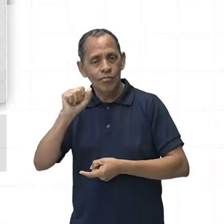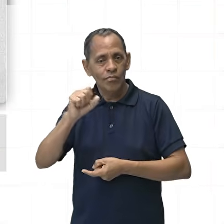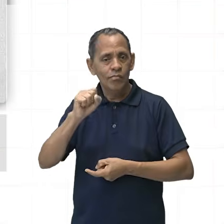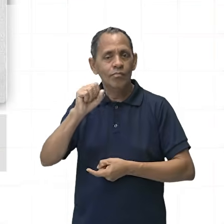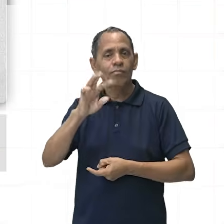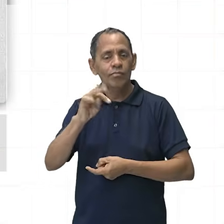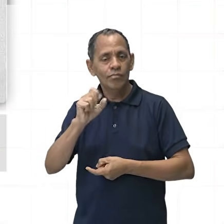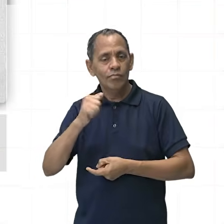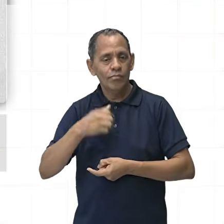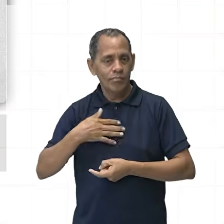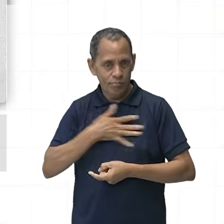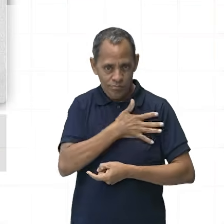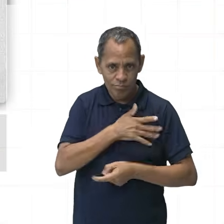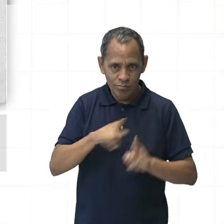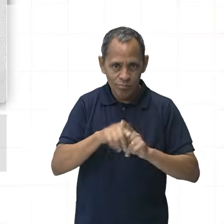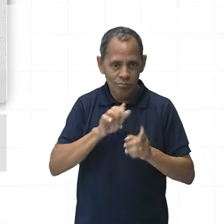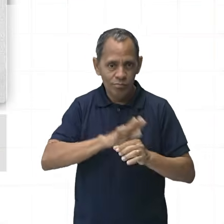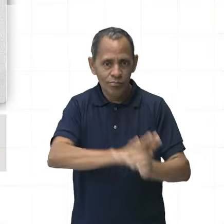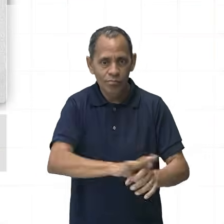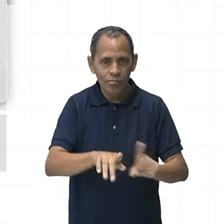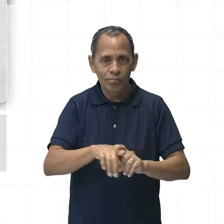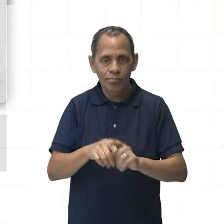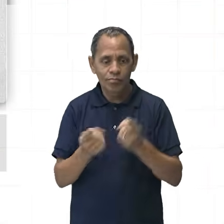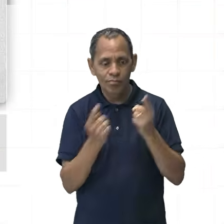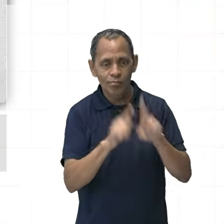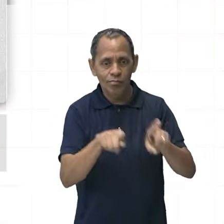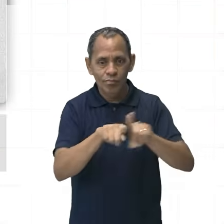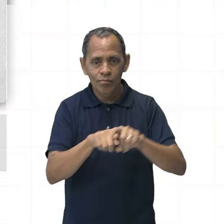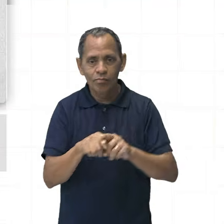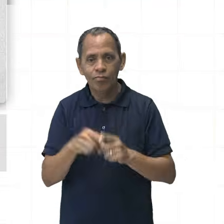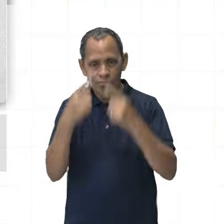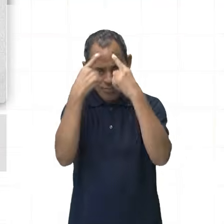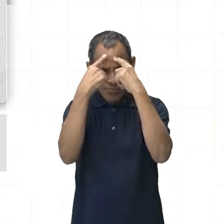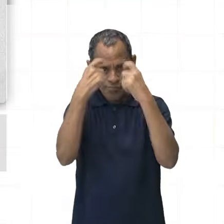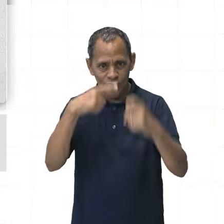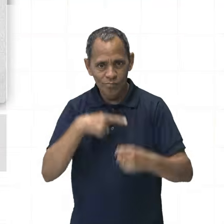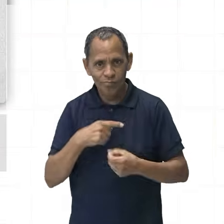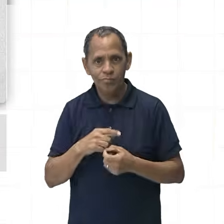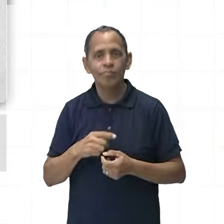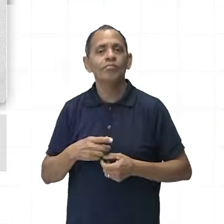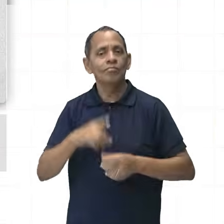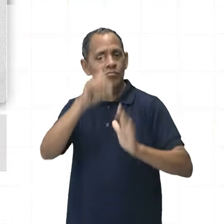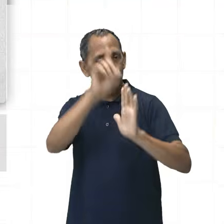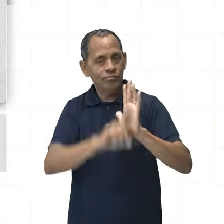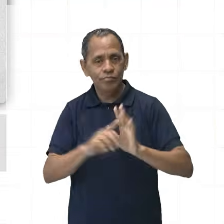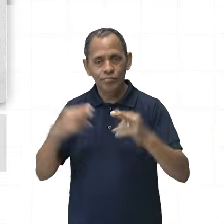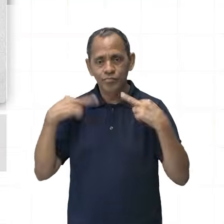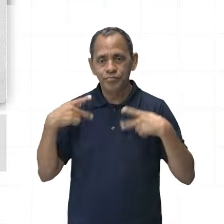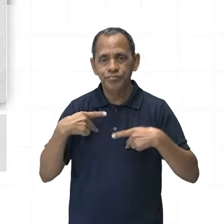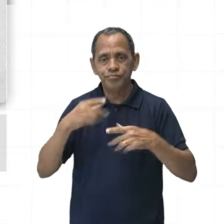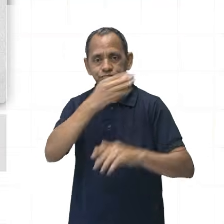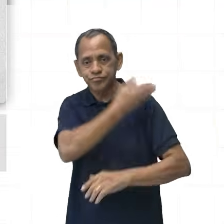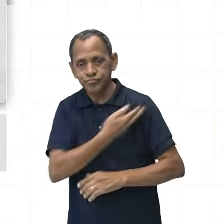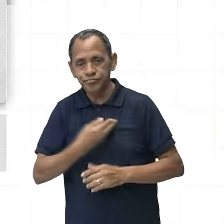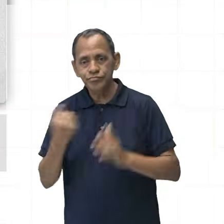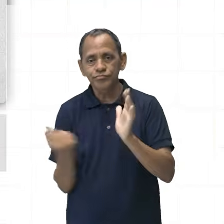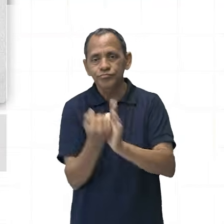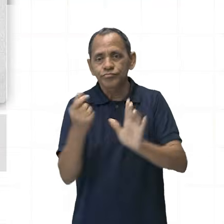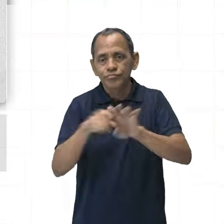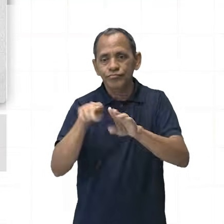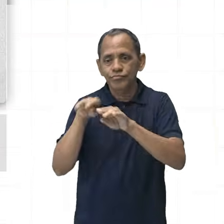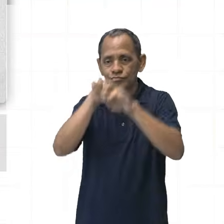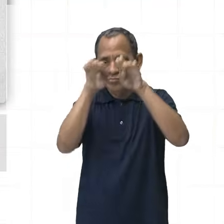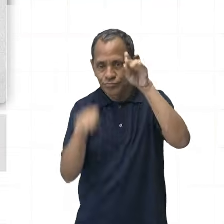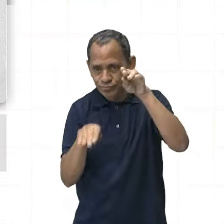Batista. Ditador militar que reprimia a oposição e violava os direitos humanos. O seu governo